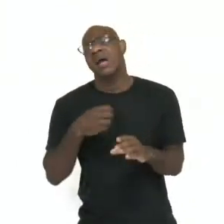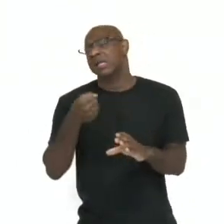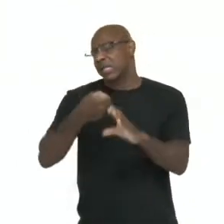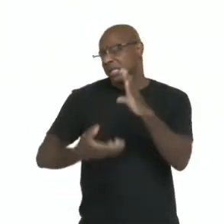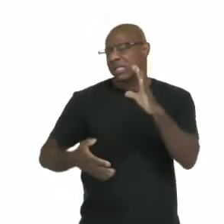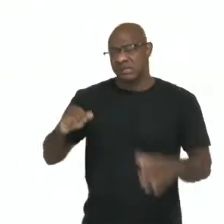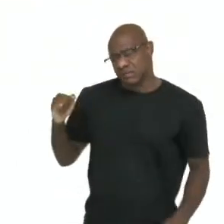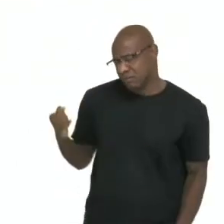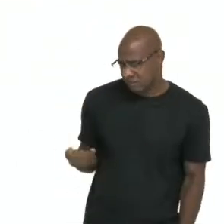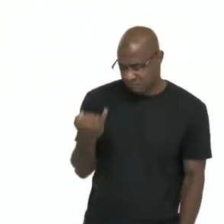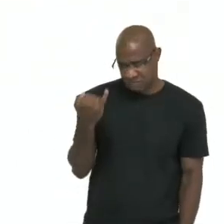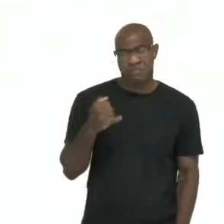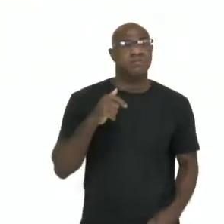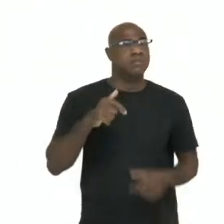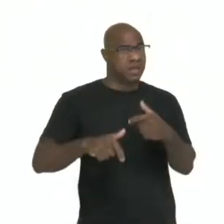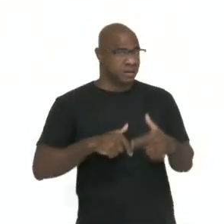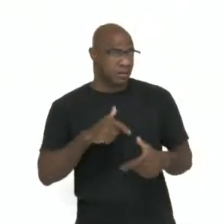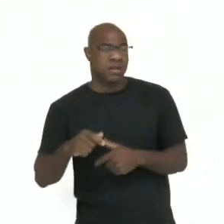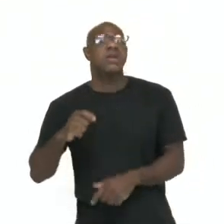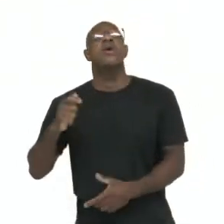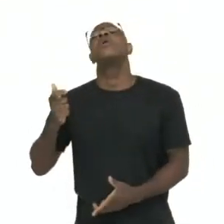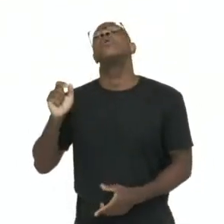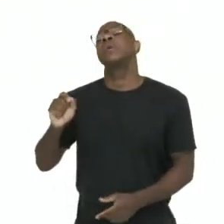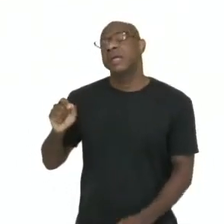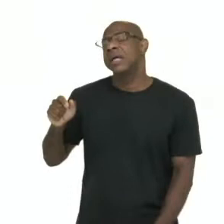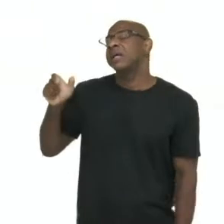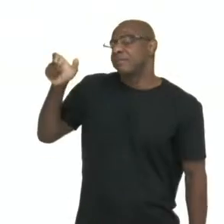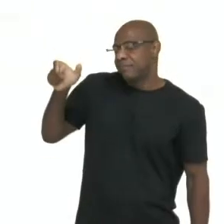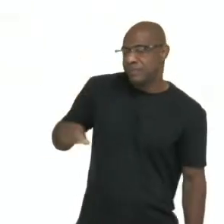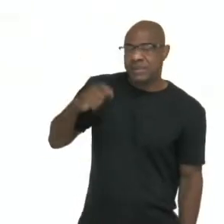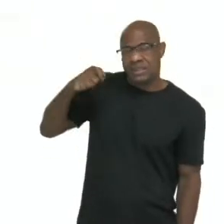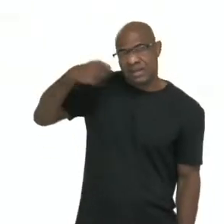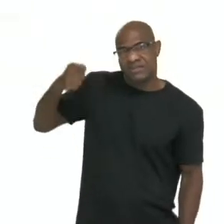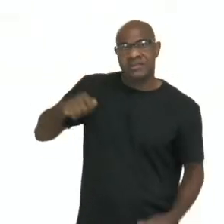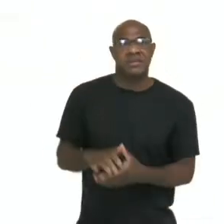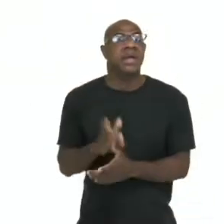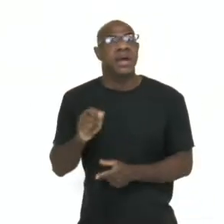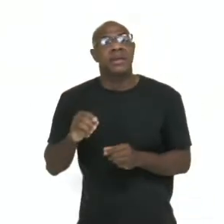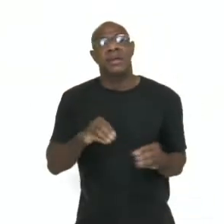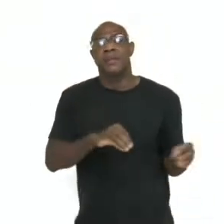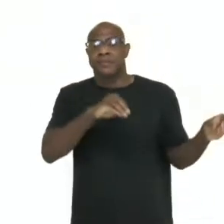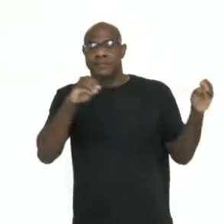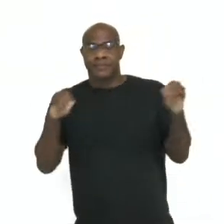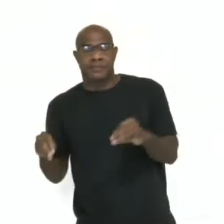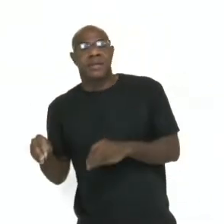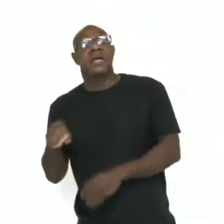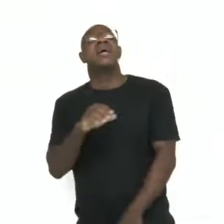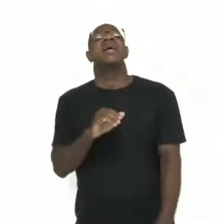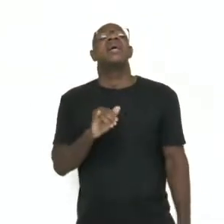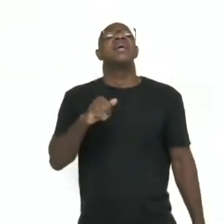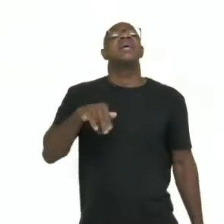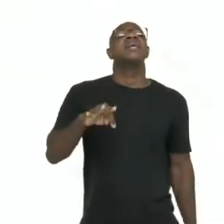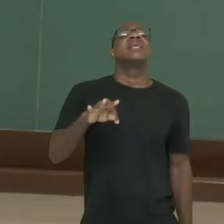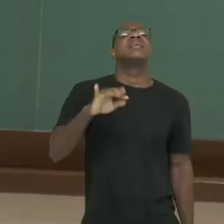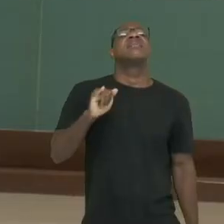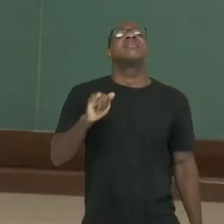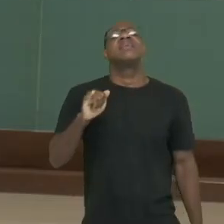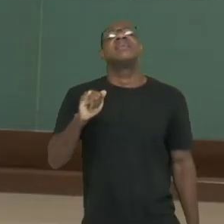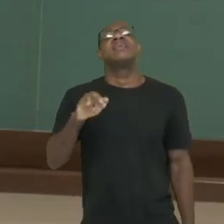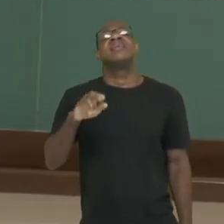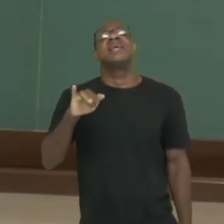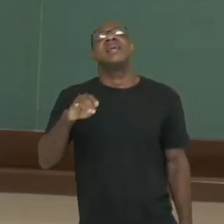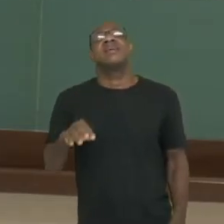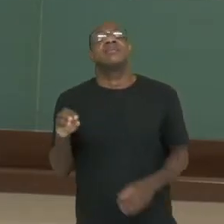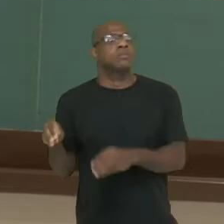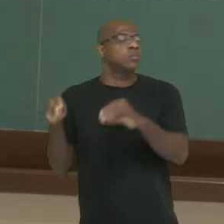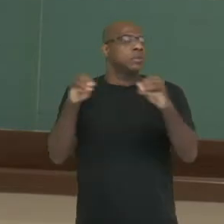importante na atividade dos artistas populares, né, ser itinerante, ou seja, na Idade Média os artistas começam a viajar,